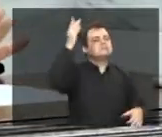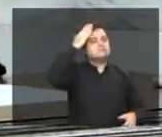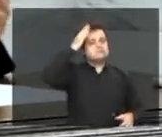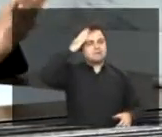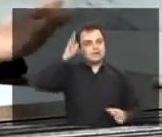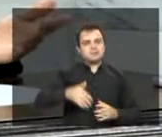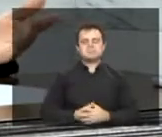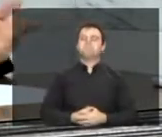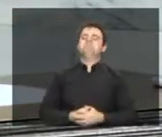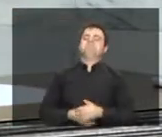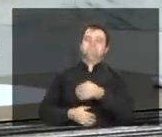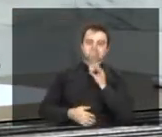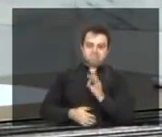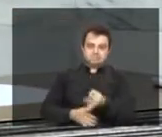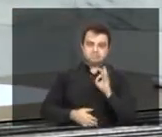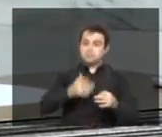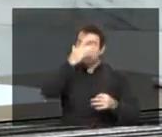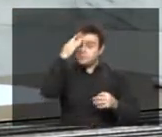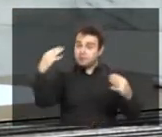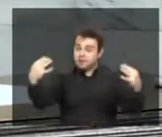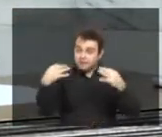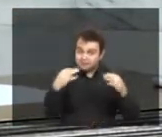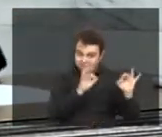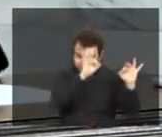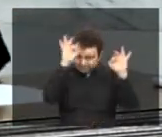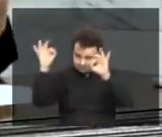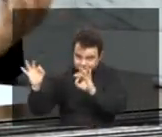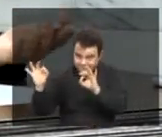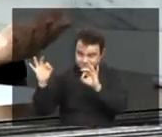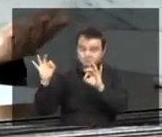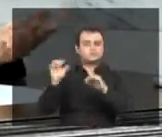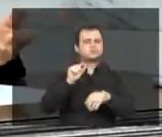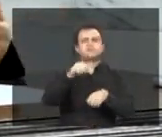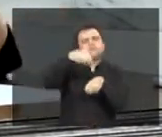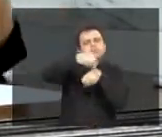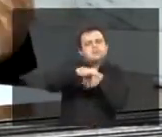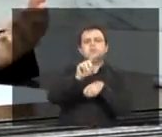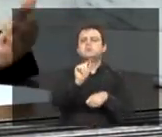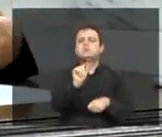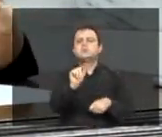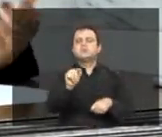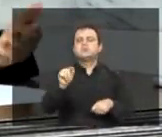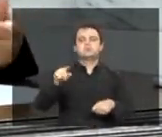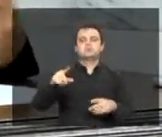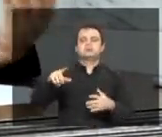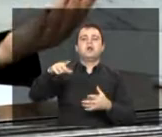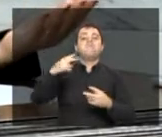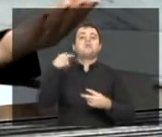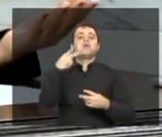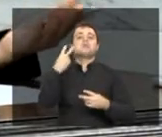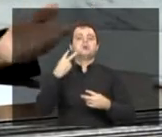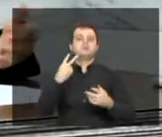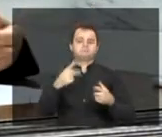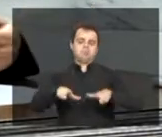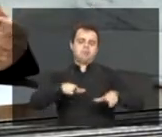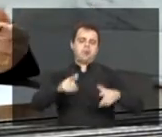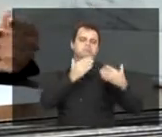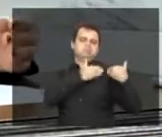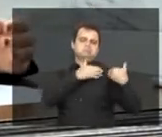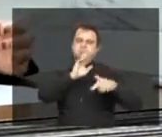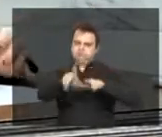gente reforçar sempre, né, para quem está nos assistindo, que existem várias formas de trabalho, de atuação dos vereadores, não